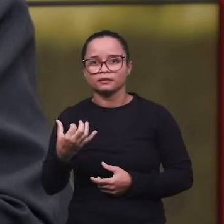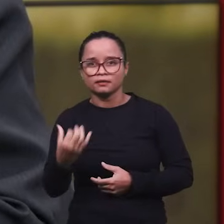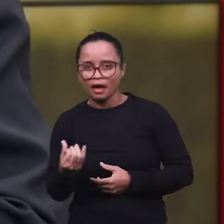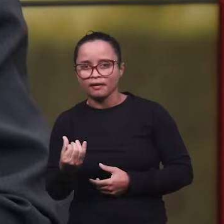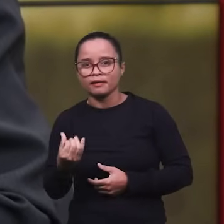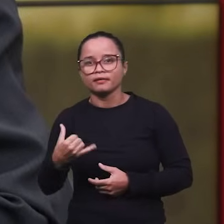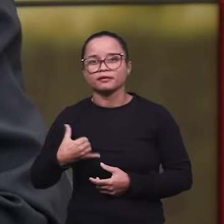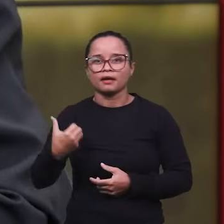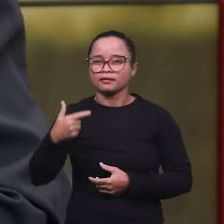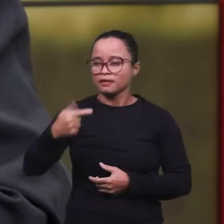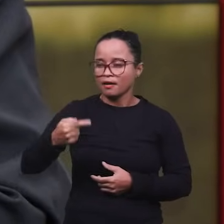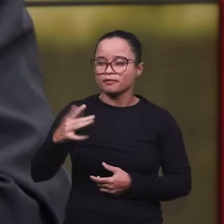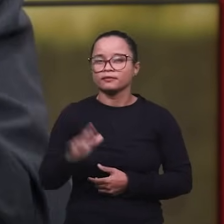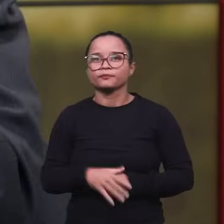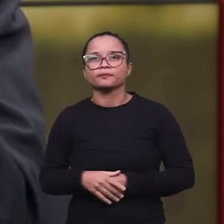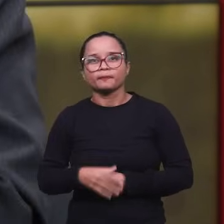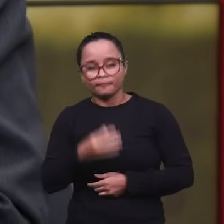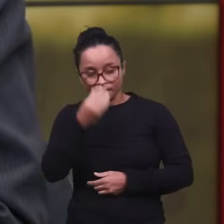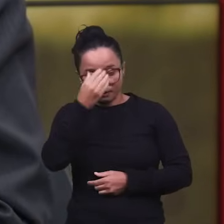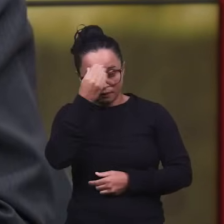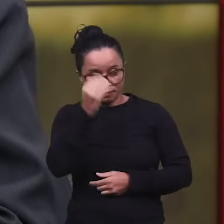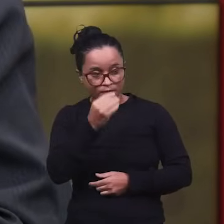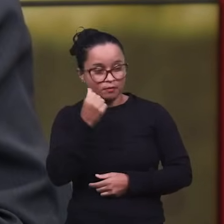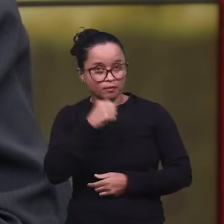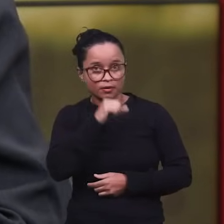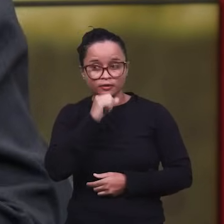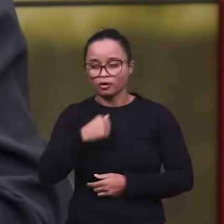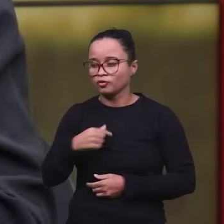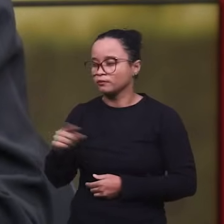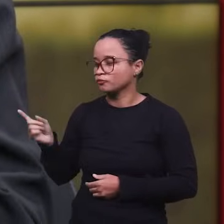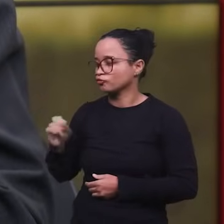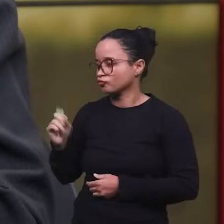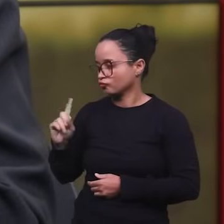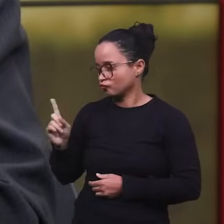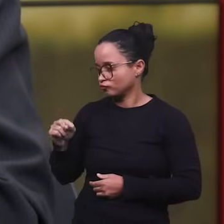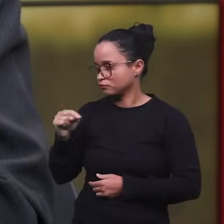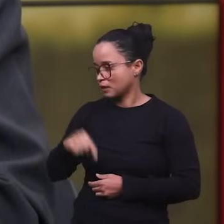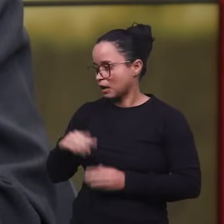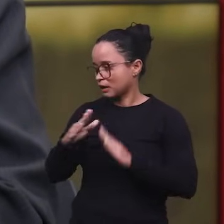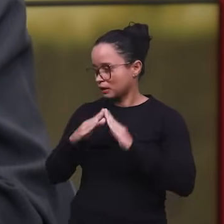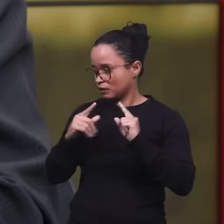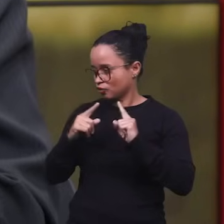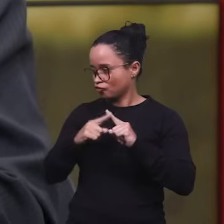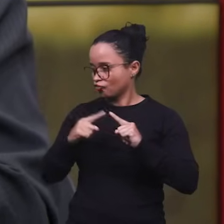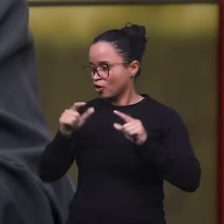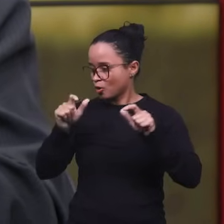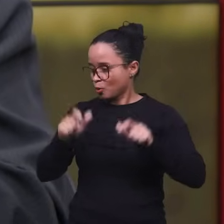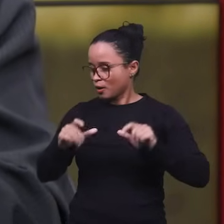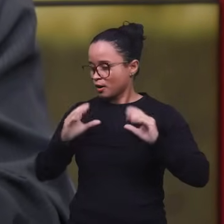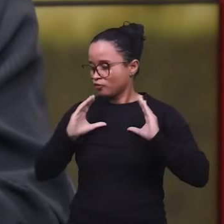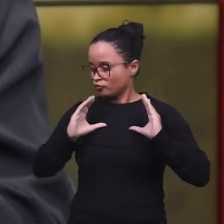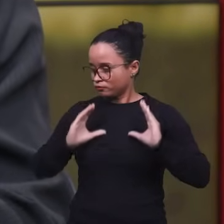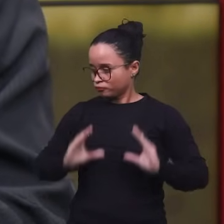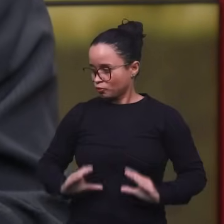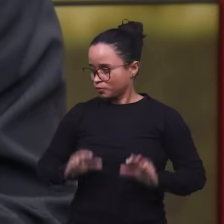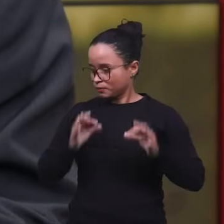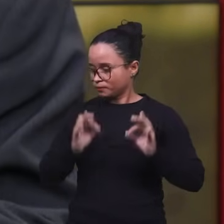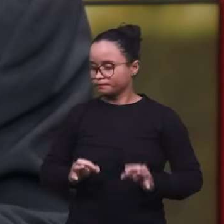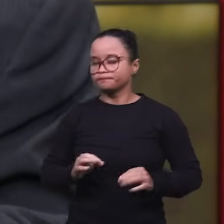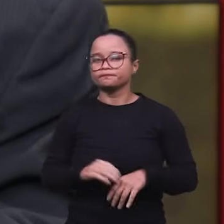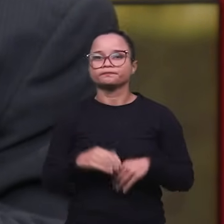anos de idade, 7 anos de idade. E eu não esqueço da minha mãe, não, casa do Senhor é casa de reverência. Então, o não